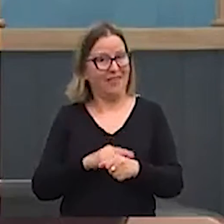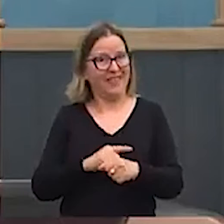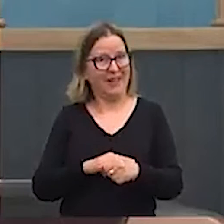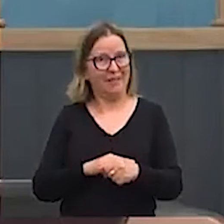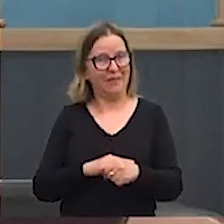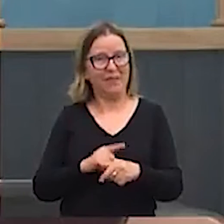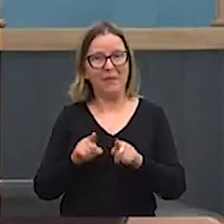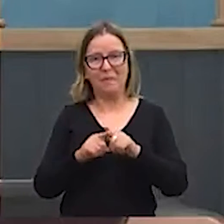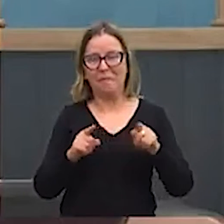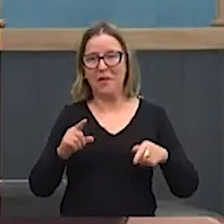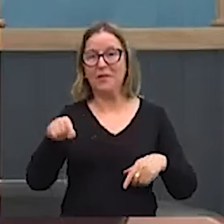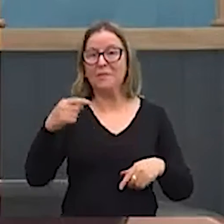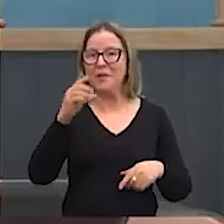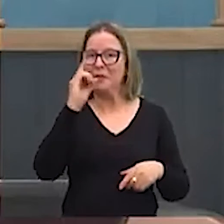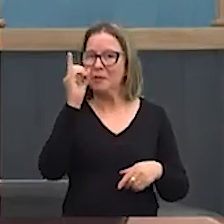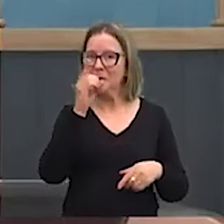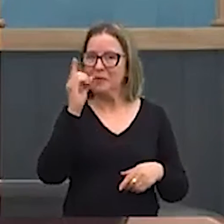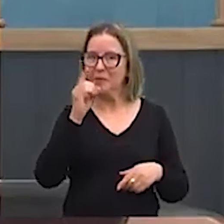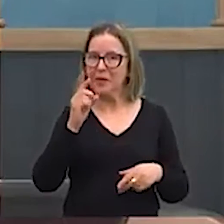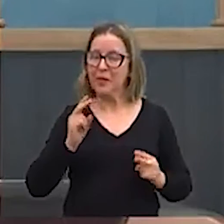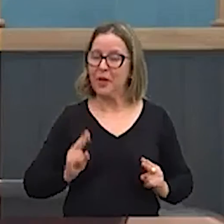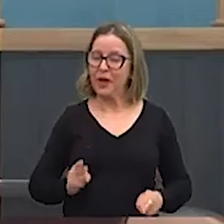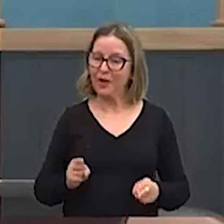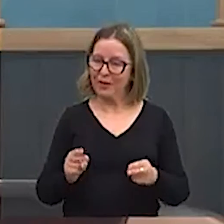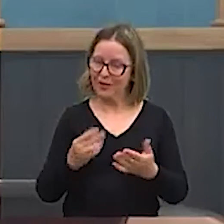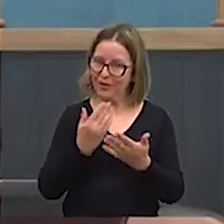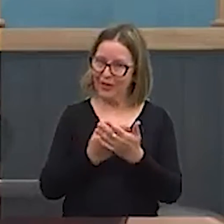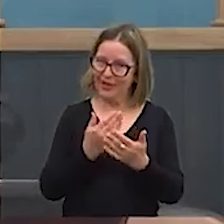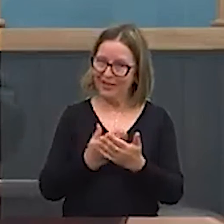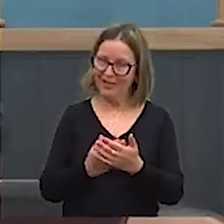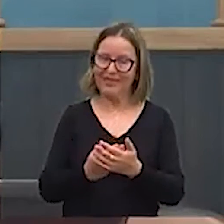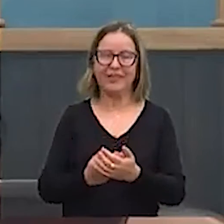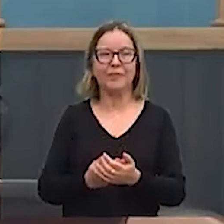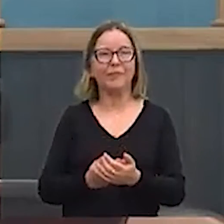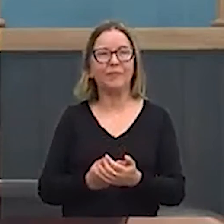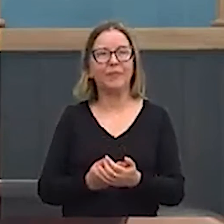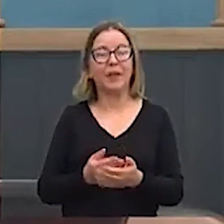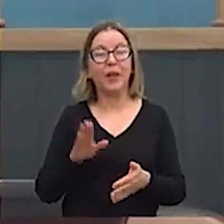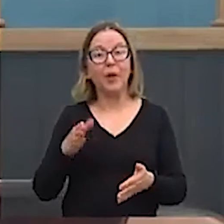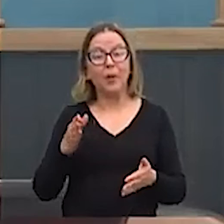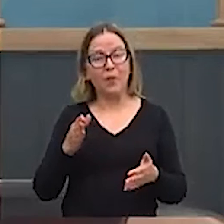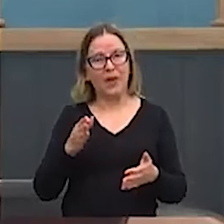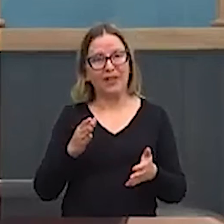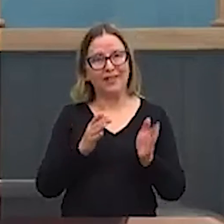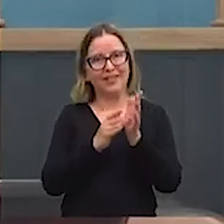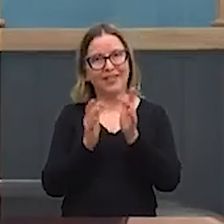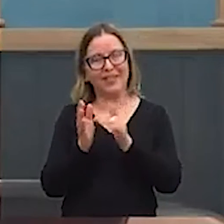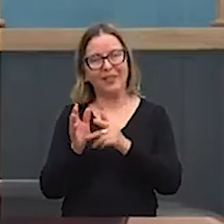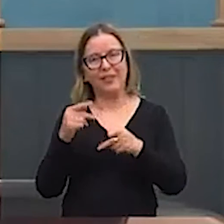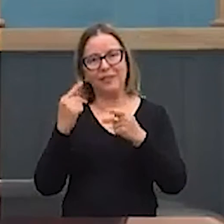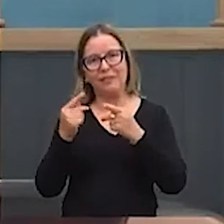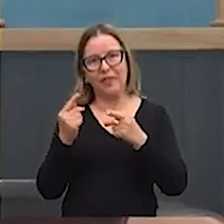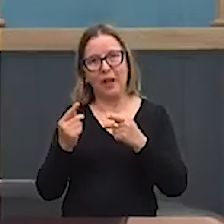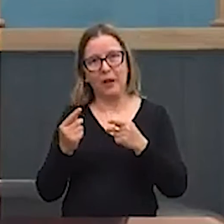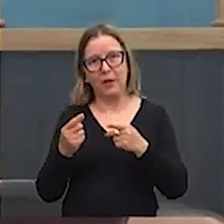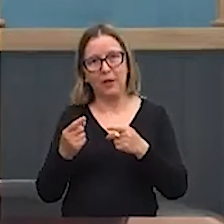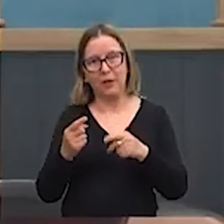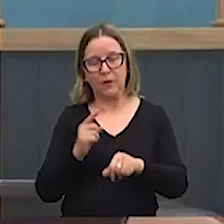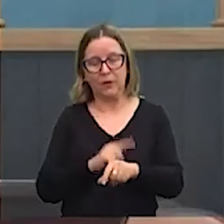a isso domingo que vem, para a gente verificar que quando Jesus falou esse negócio de levantar da